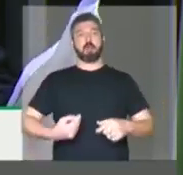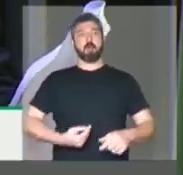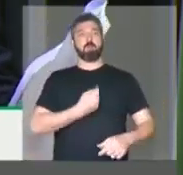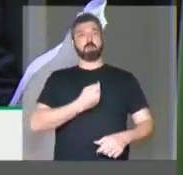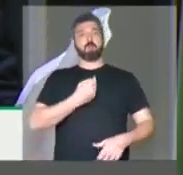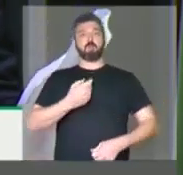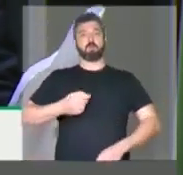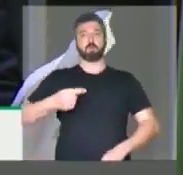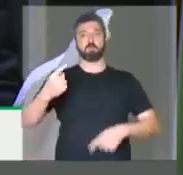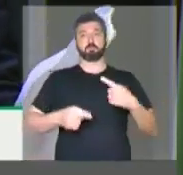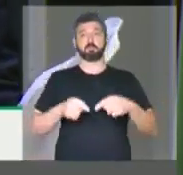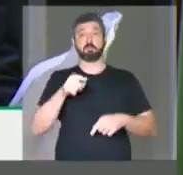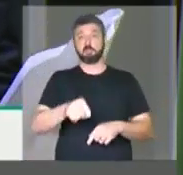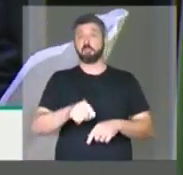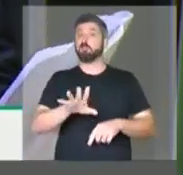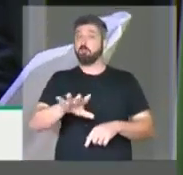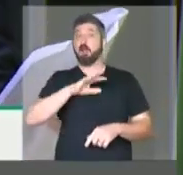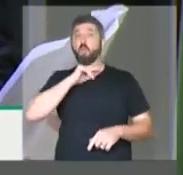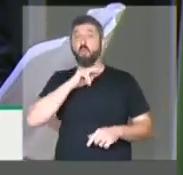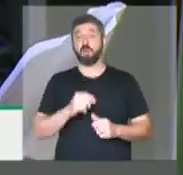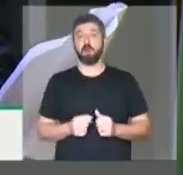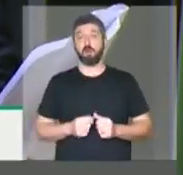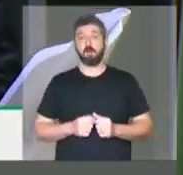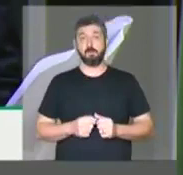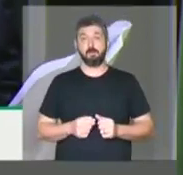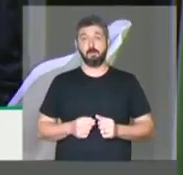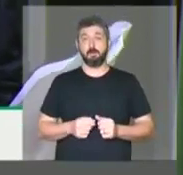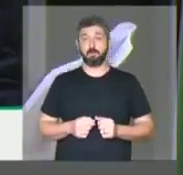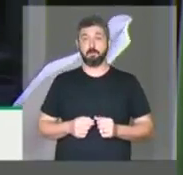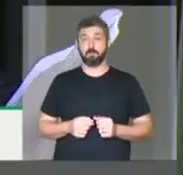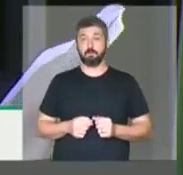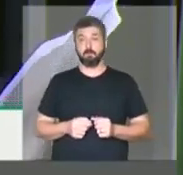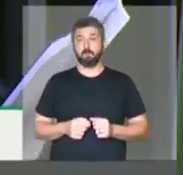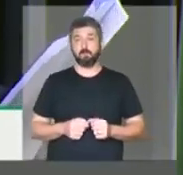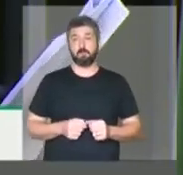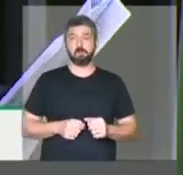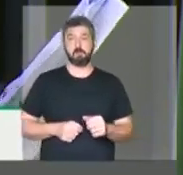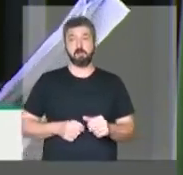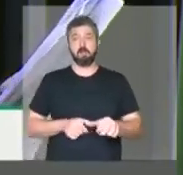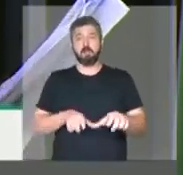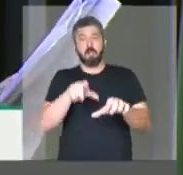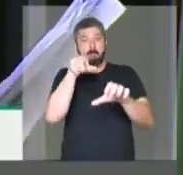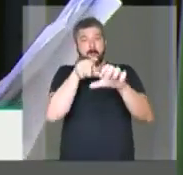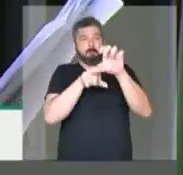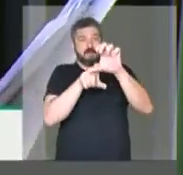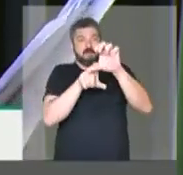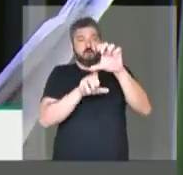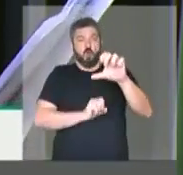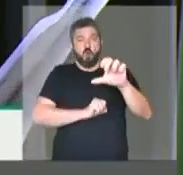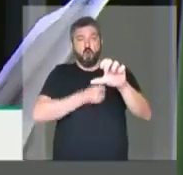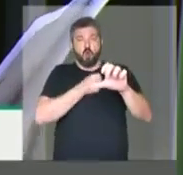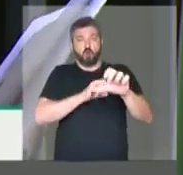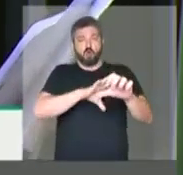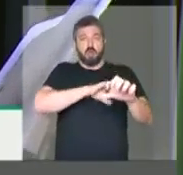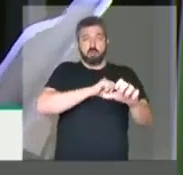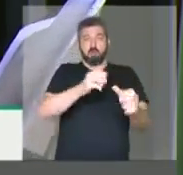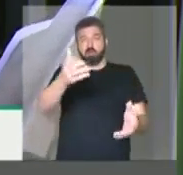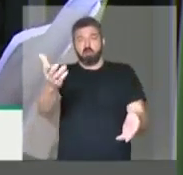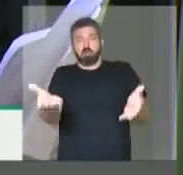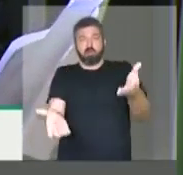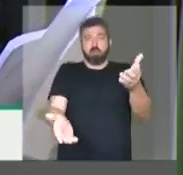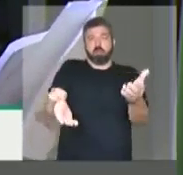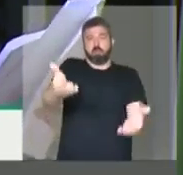vivos. Isto vai acabar mal. Preso a um pêndulo que alterna amor e ódio entre os dois